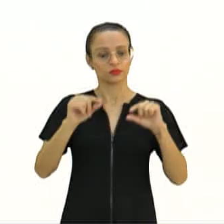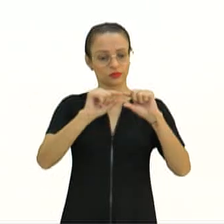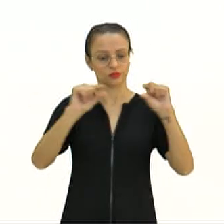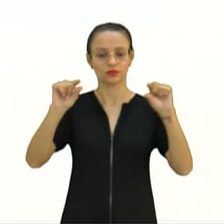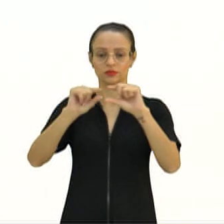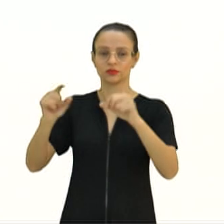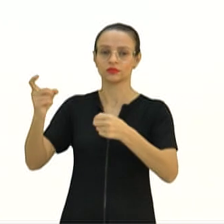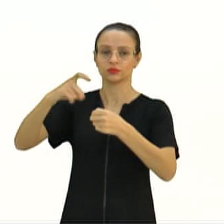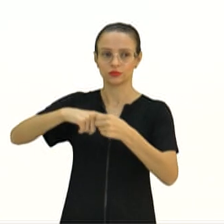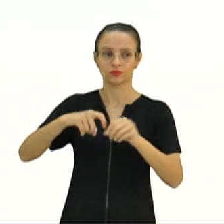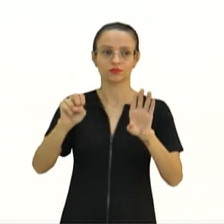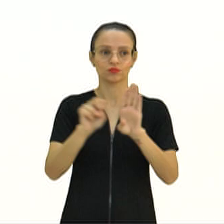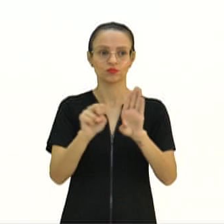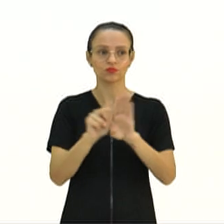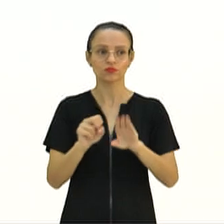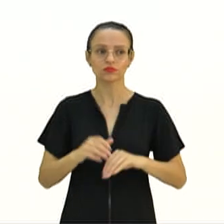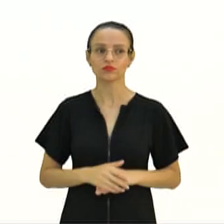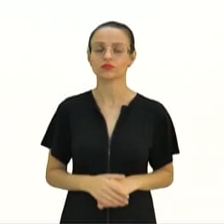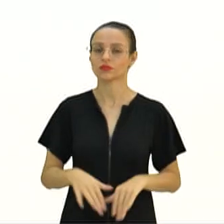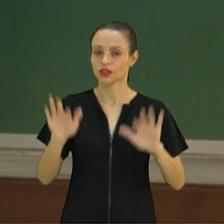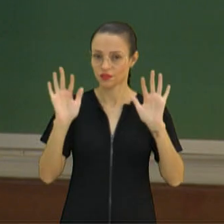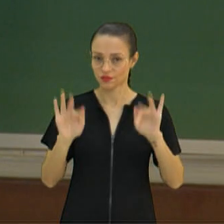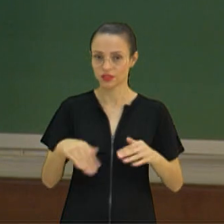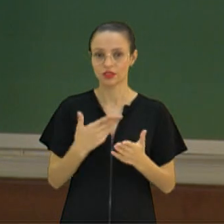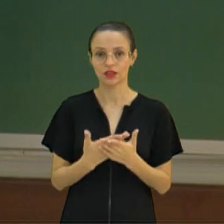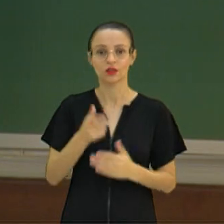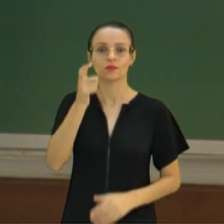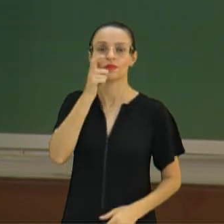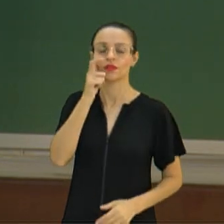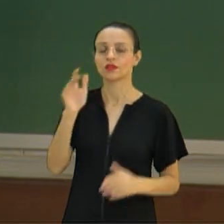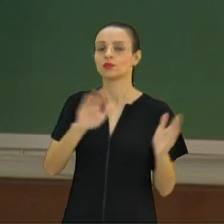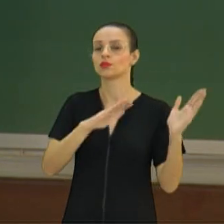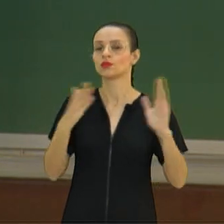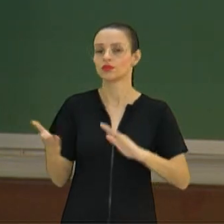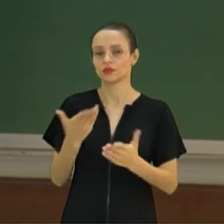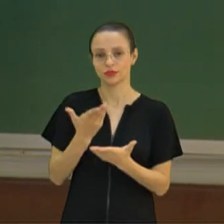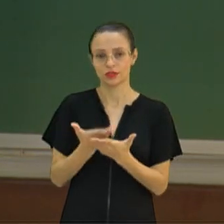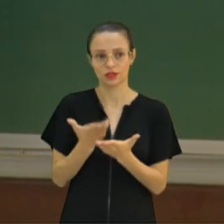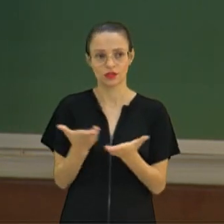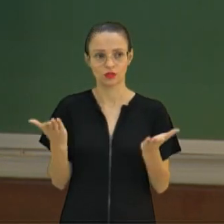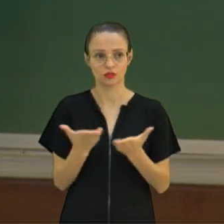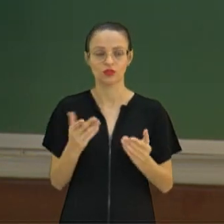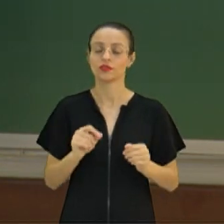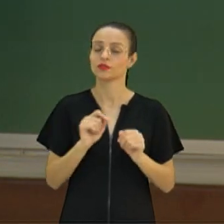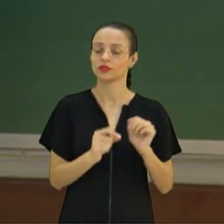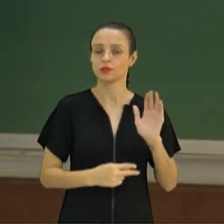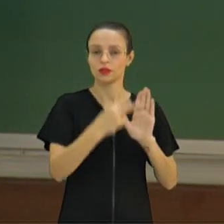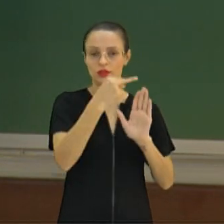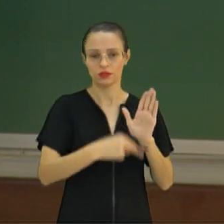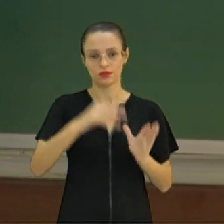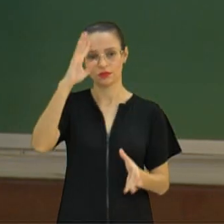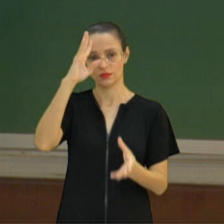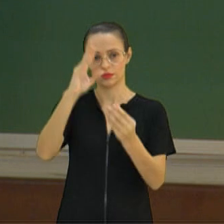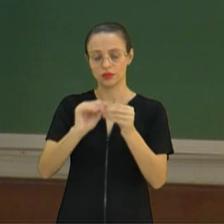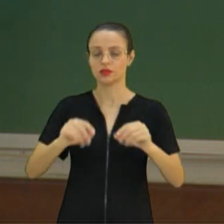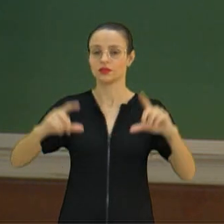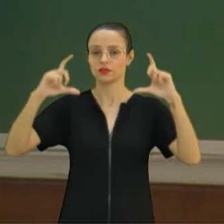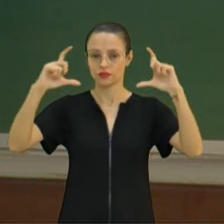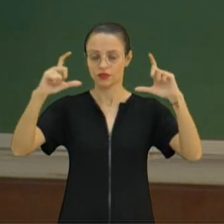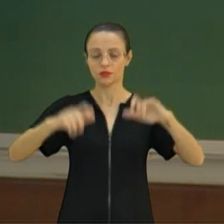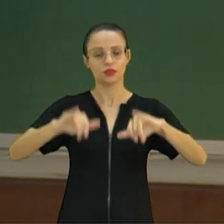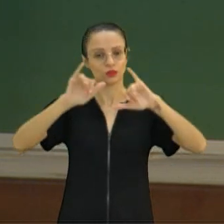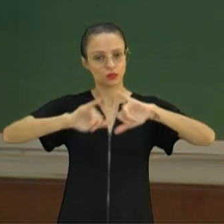substantiva, né? Agora, estamos chegando ao fim, acompanhe o que vimos hoje. Realizamos a leitura e compreensão de um fragmento